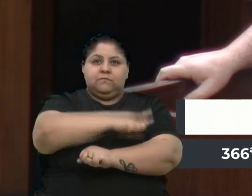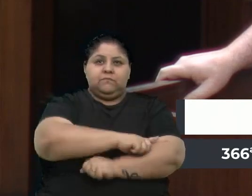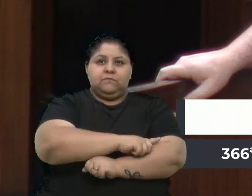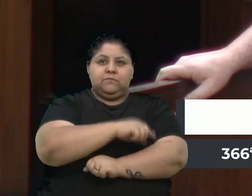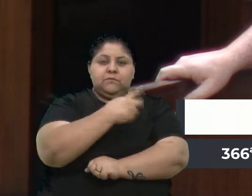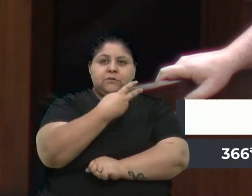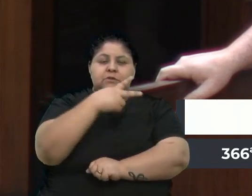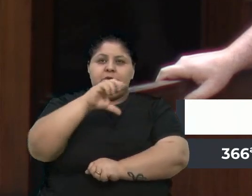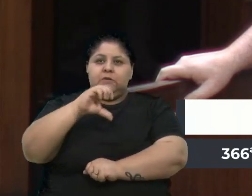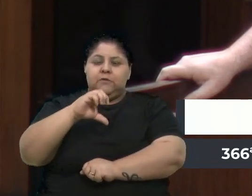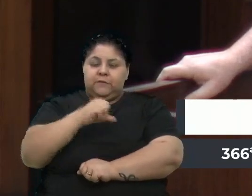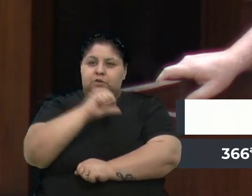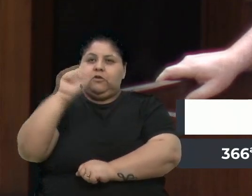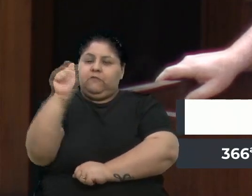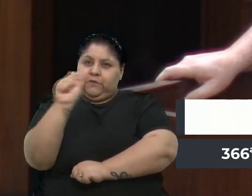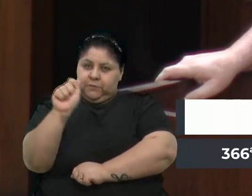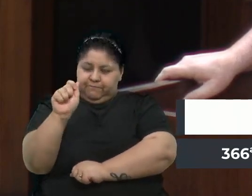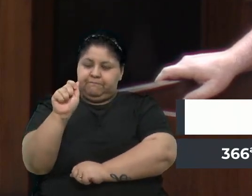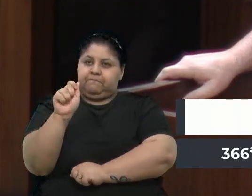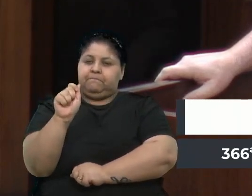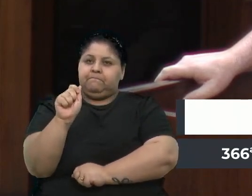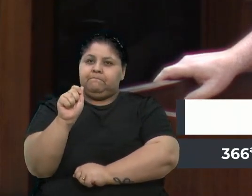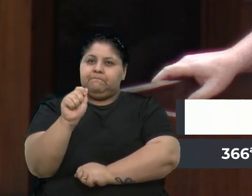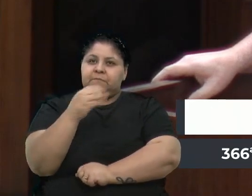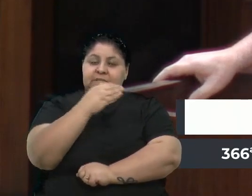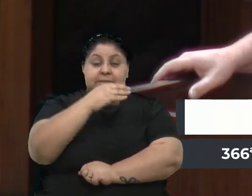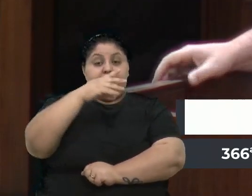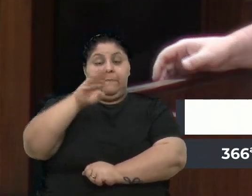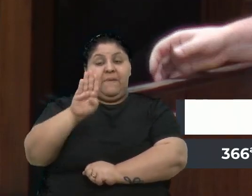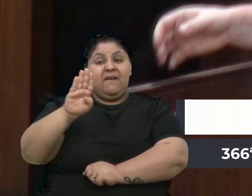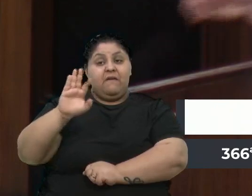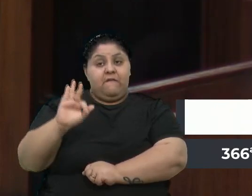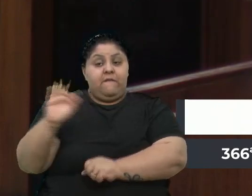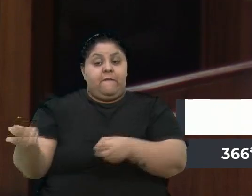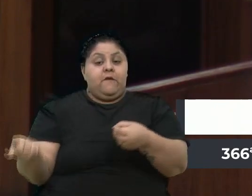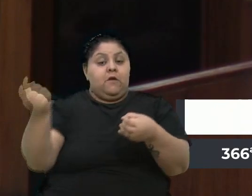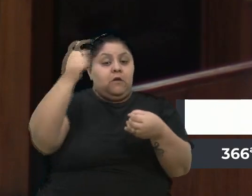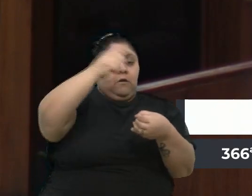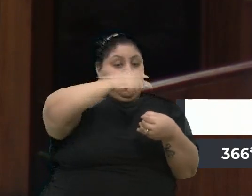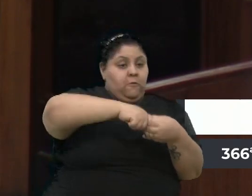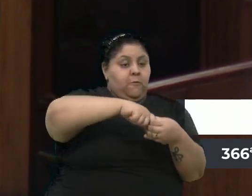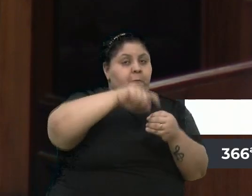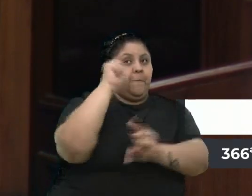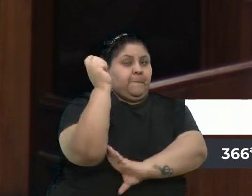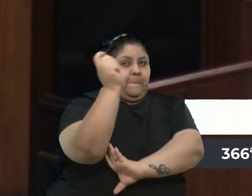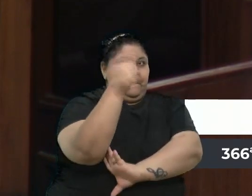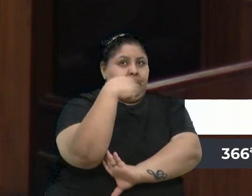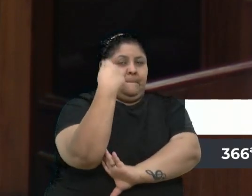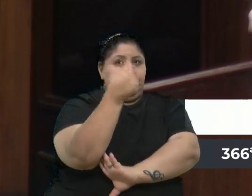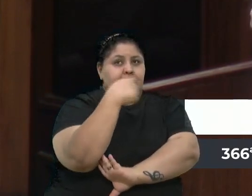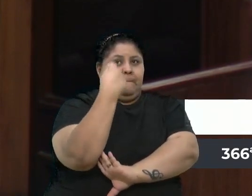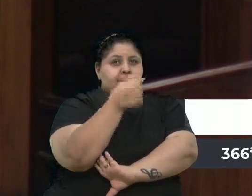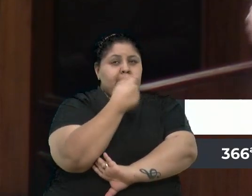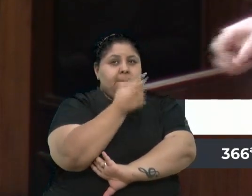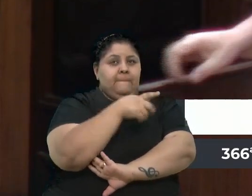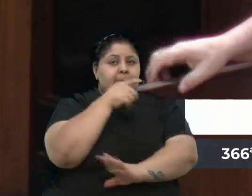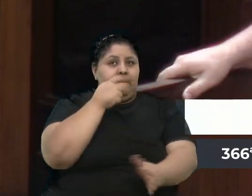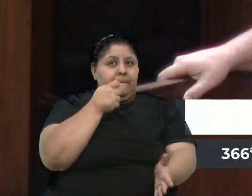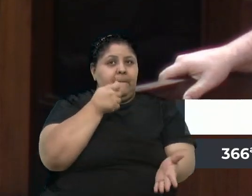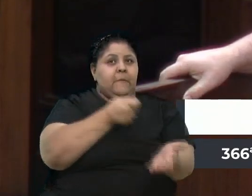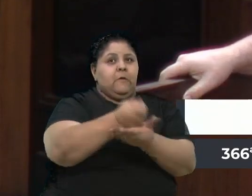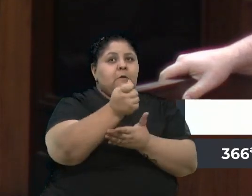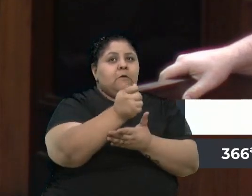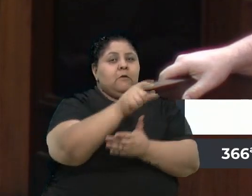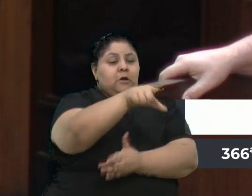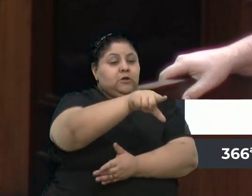de agosto, a CBF retornou para Porto Alegre, confirmando a candidatura de Porto Alegre